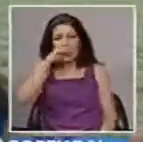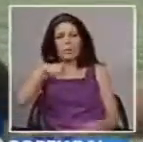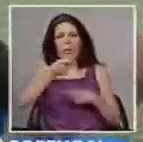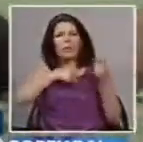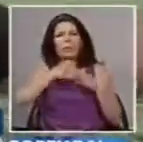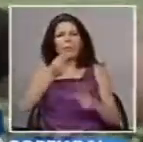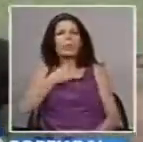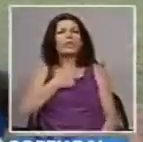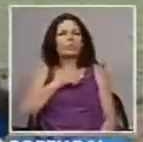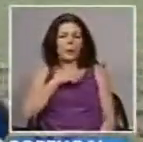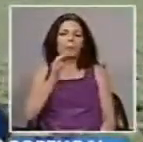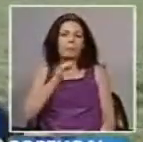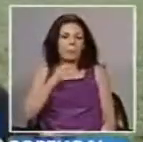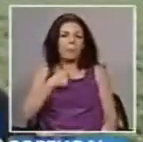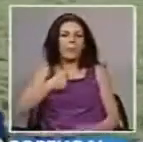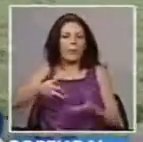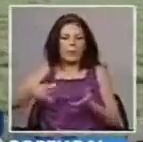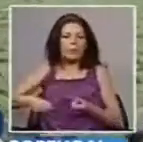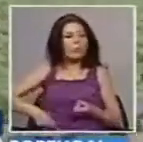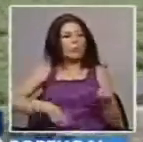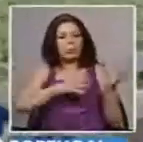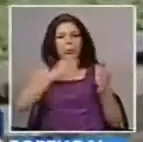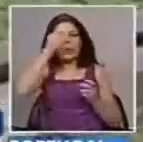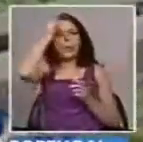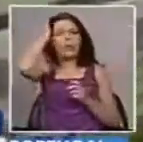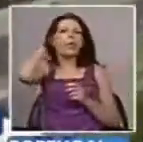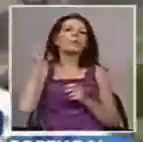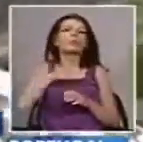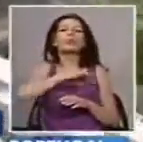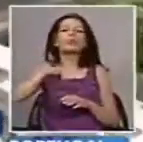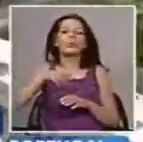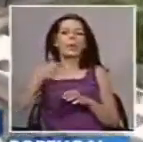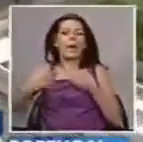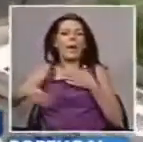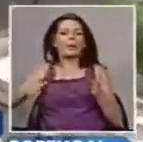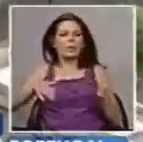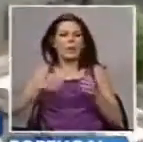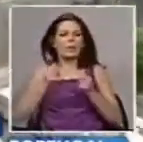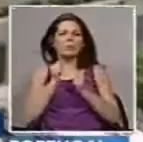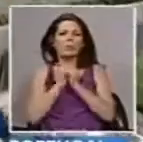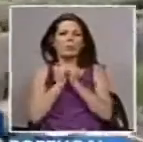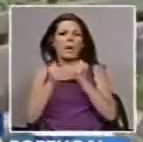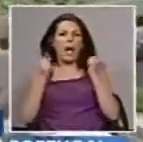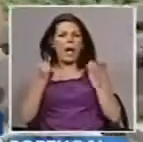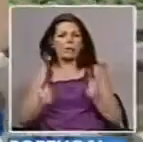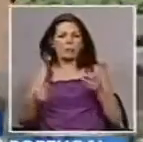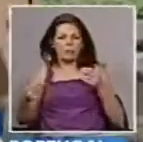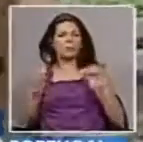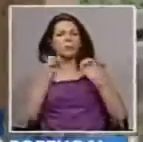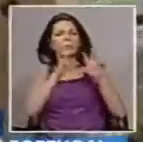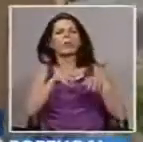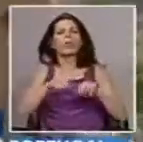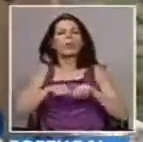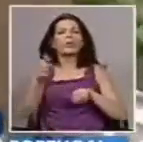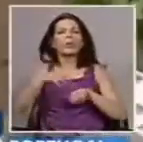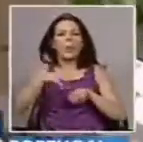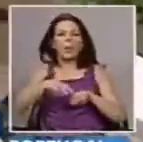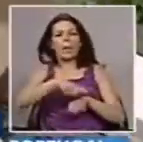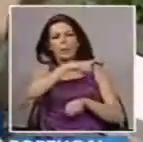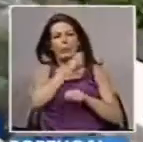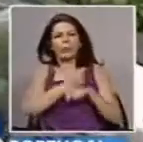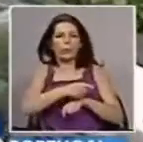vende muito para a Espanha. Normalmente enviamos todo em caixas de cartão ao supermercado. No supermercado lo